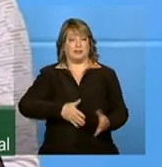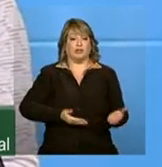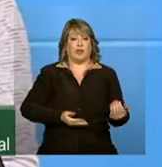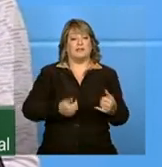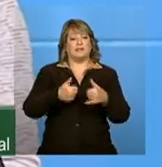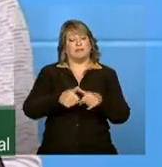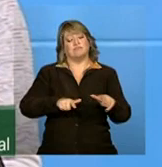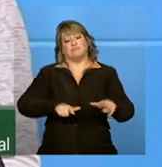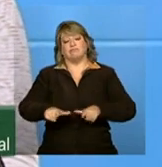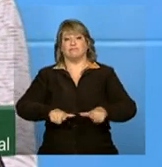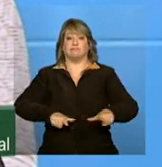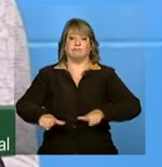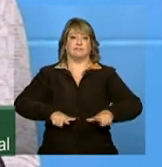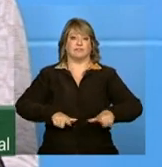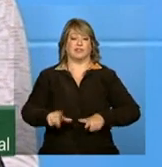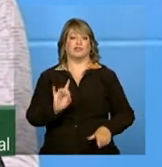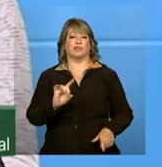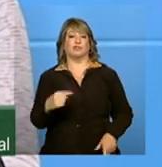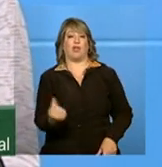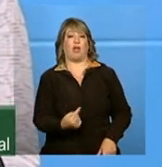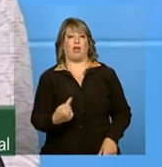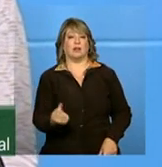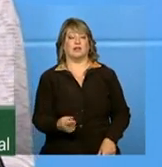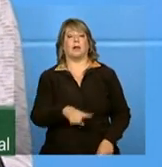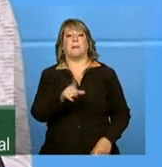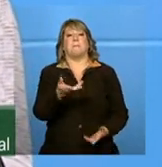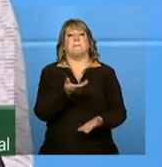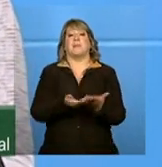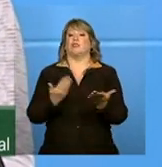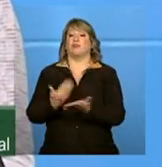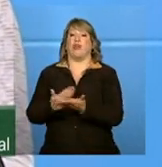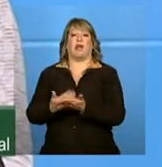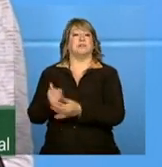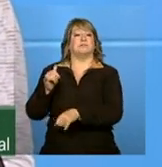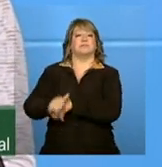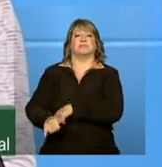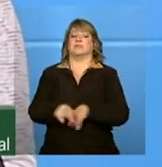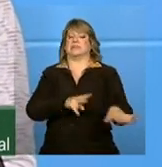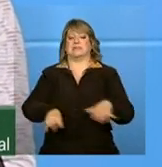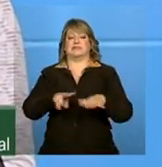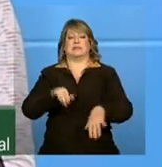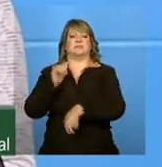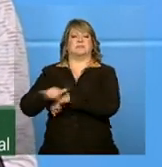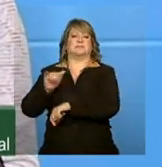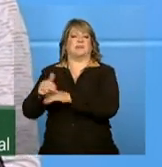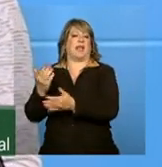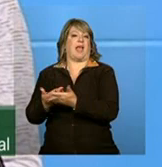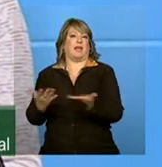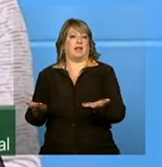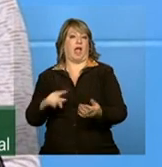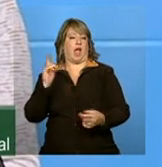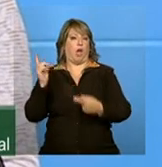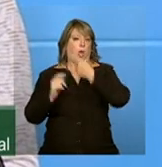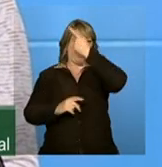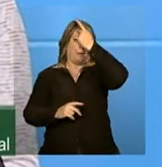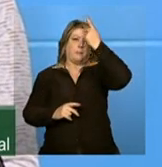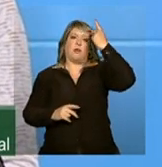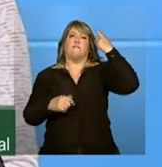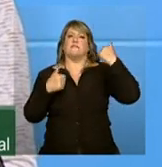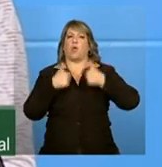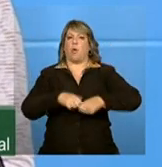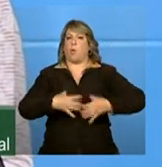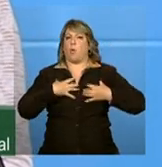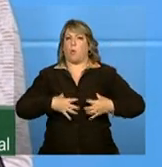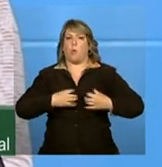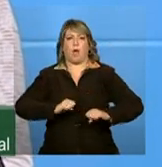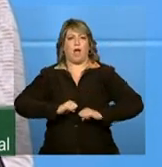lá trabalhando sozinhas e perdiam a aula durante várias semanas. O público ficou indignado